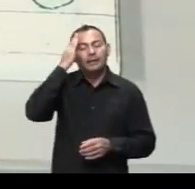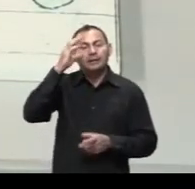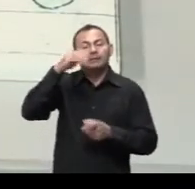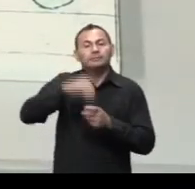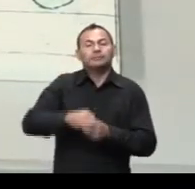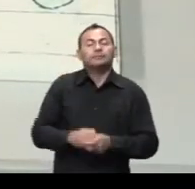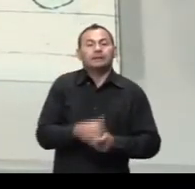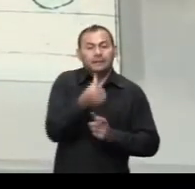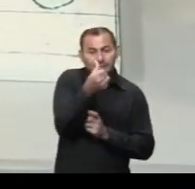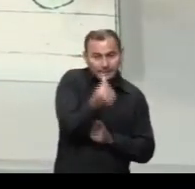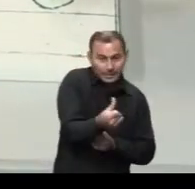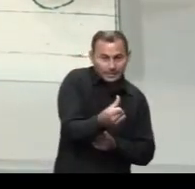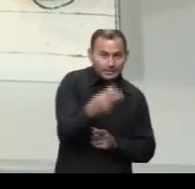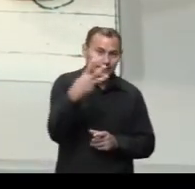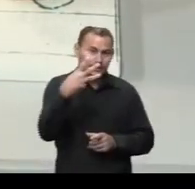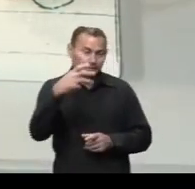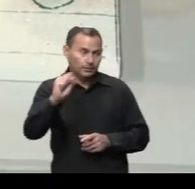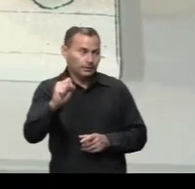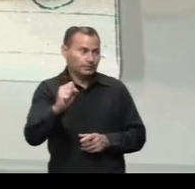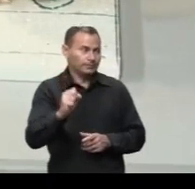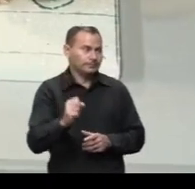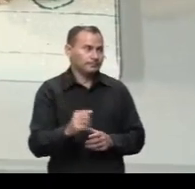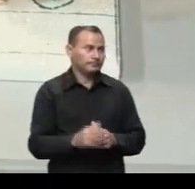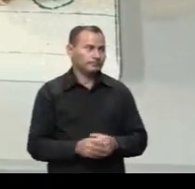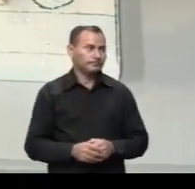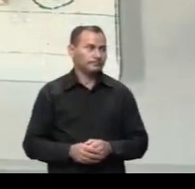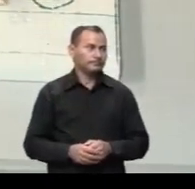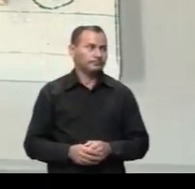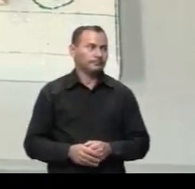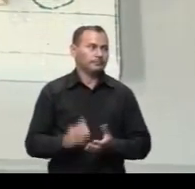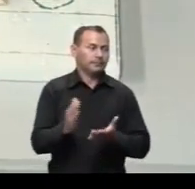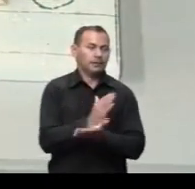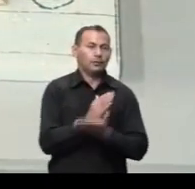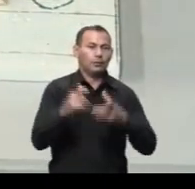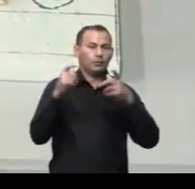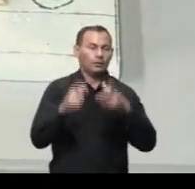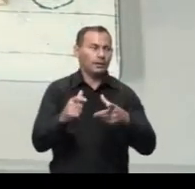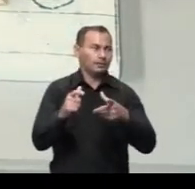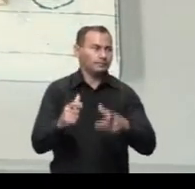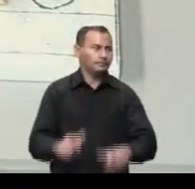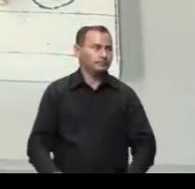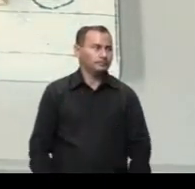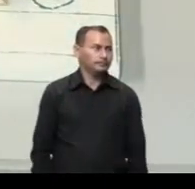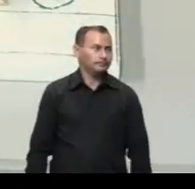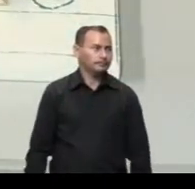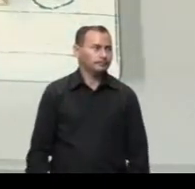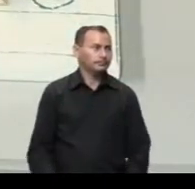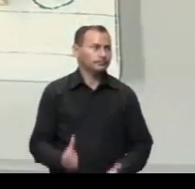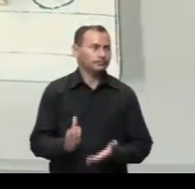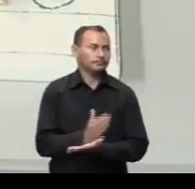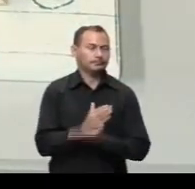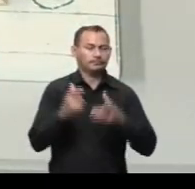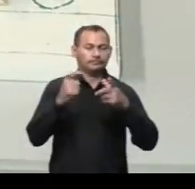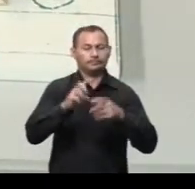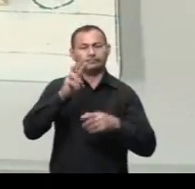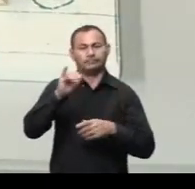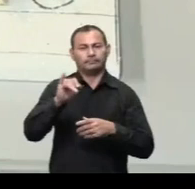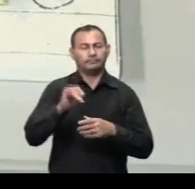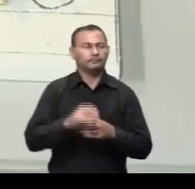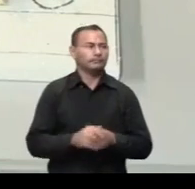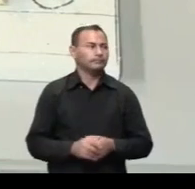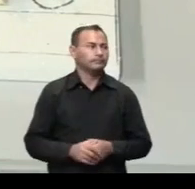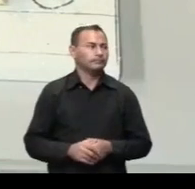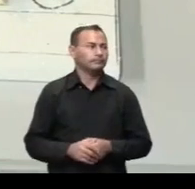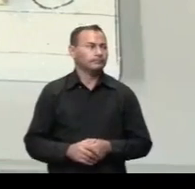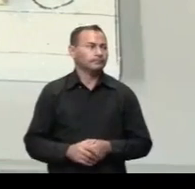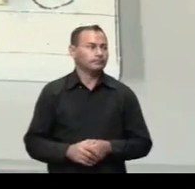está 6,38 em algum lugar daqui. Em algum lugar daqui ele vai estar. Então, vamos